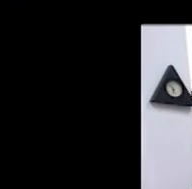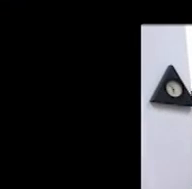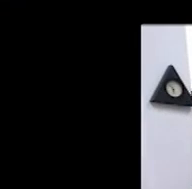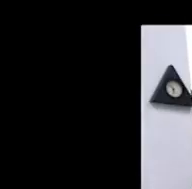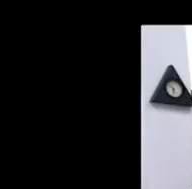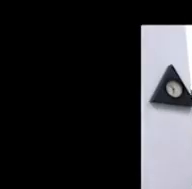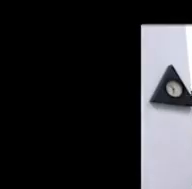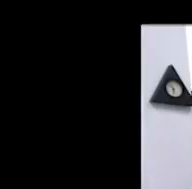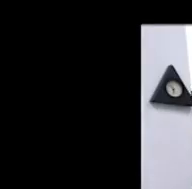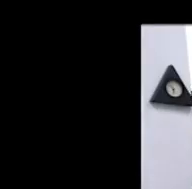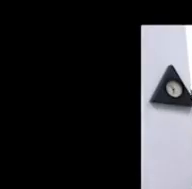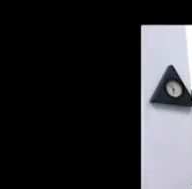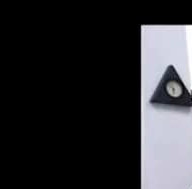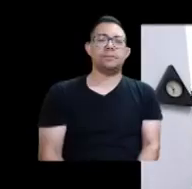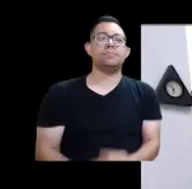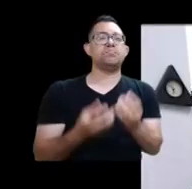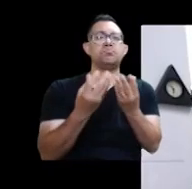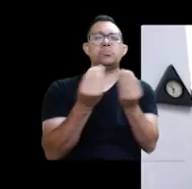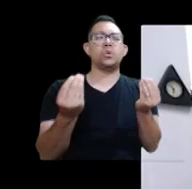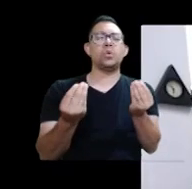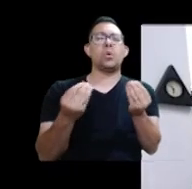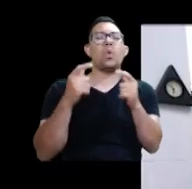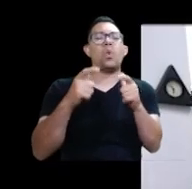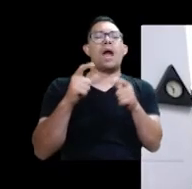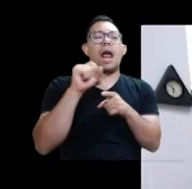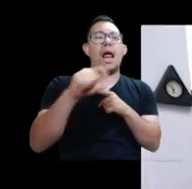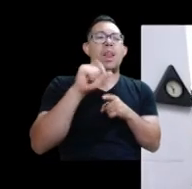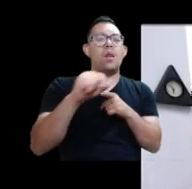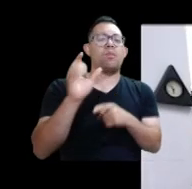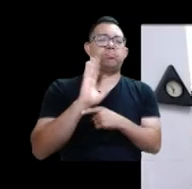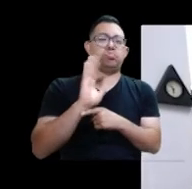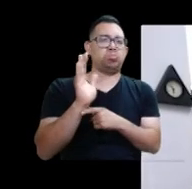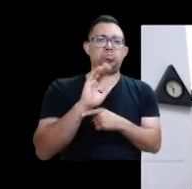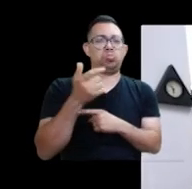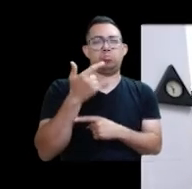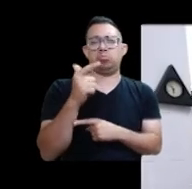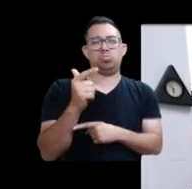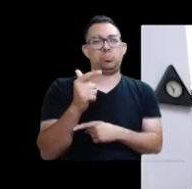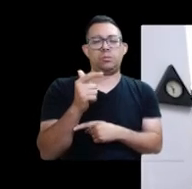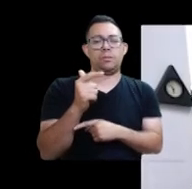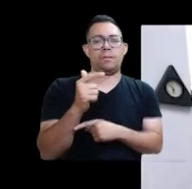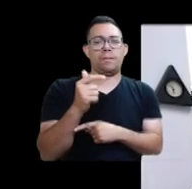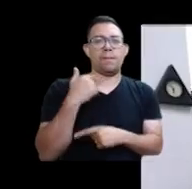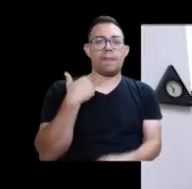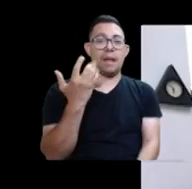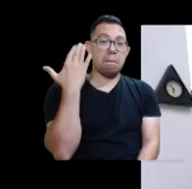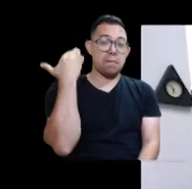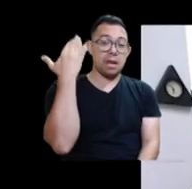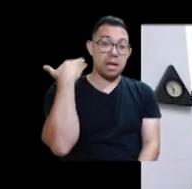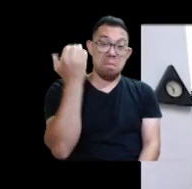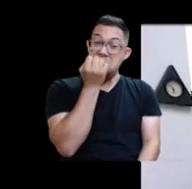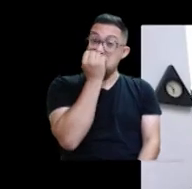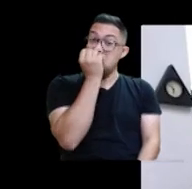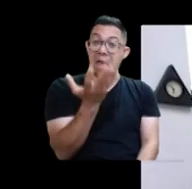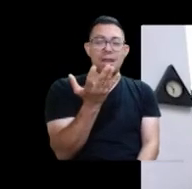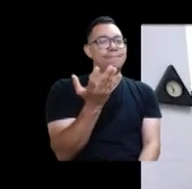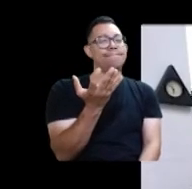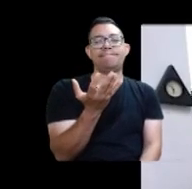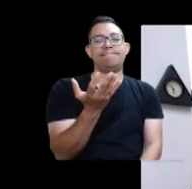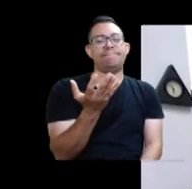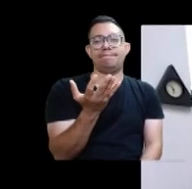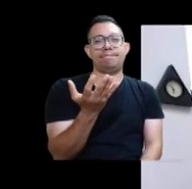morreu. Muitas locadoras pequenas, eu ajudei demais. Assim, a pessoa fala assim, mas na época do boom